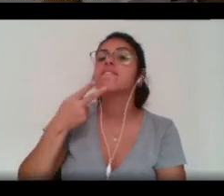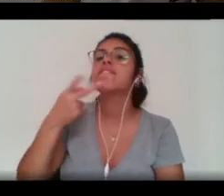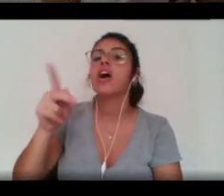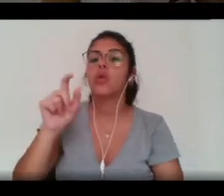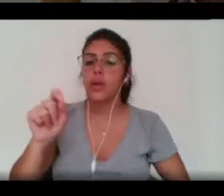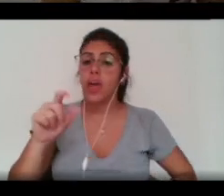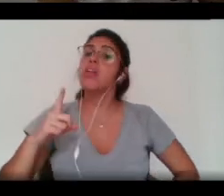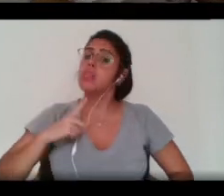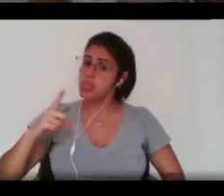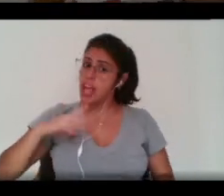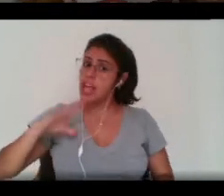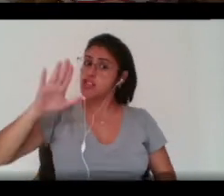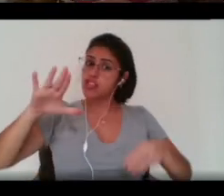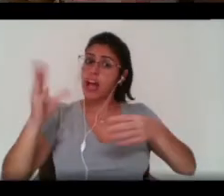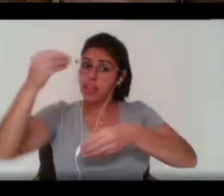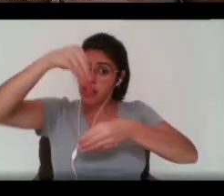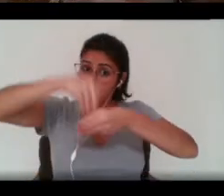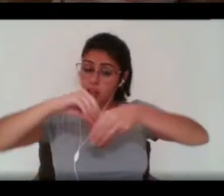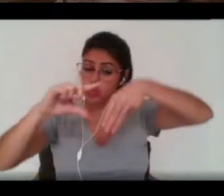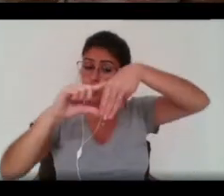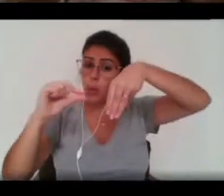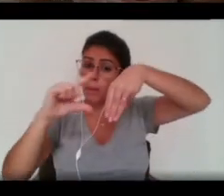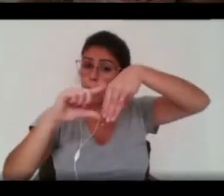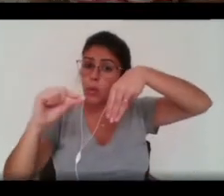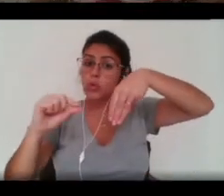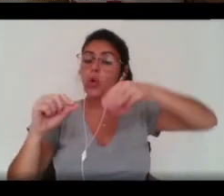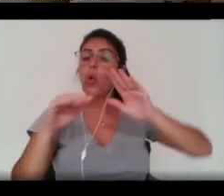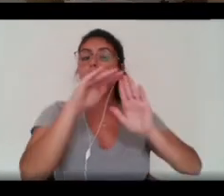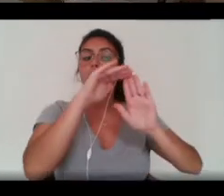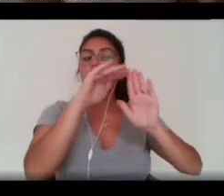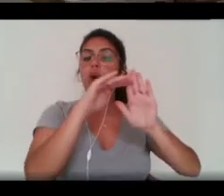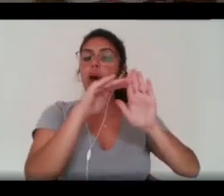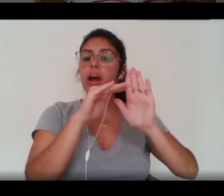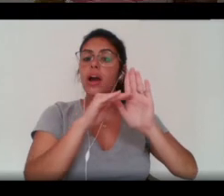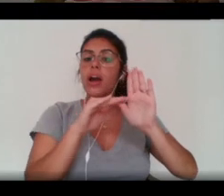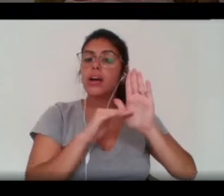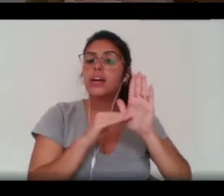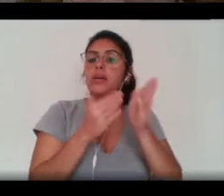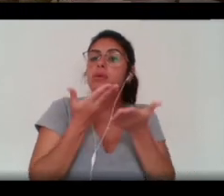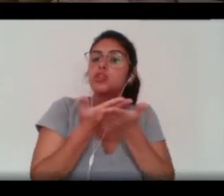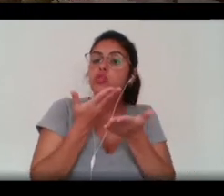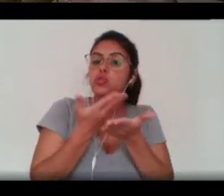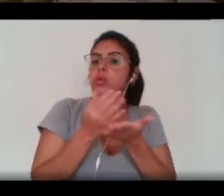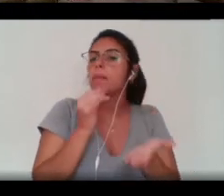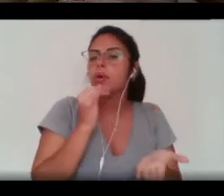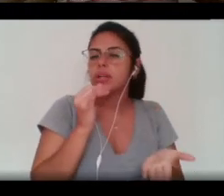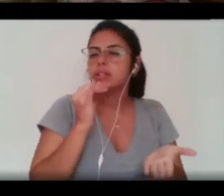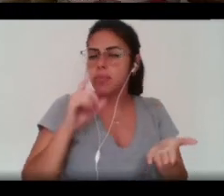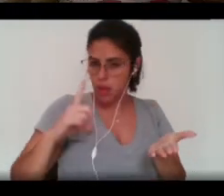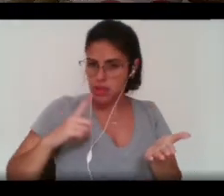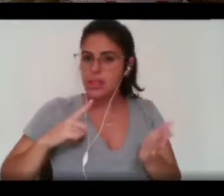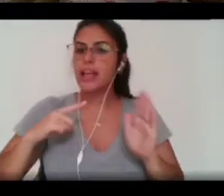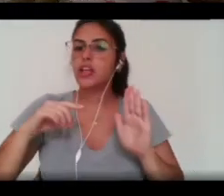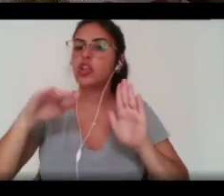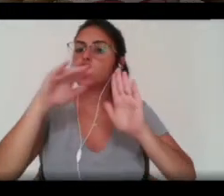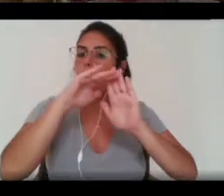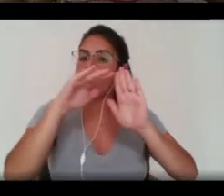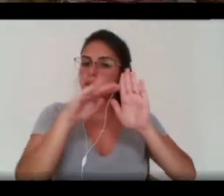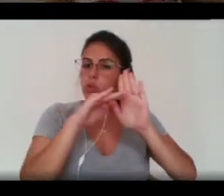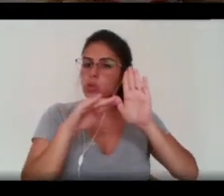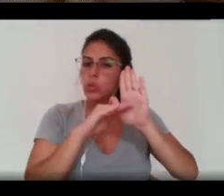pode ajudar. Porque lá, né, tem os tópicos. O que eu preciso saber? E aí você estuda e faz